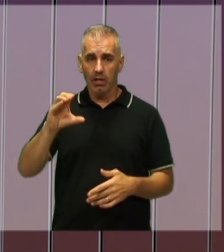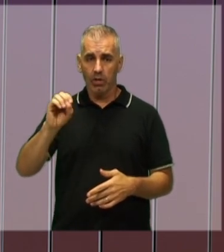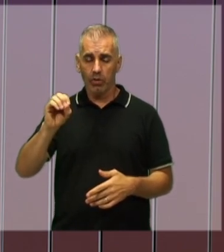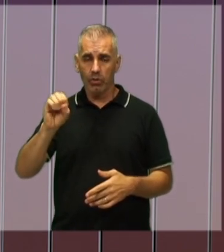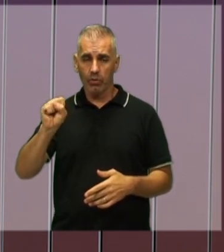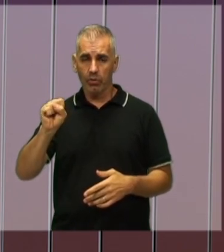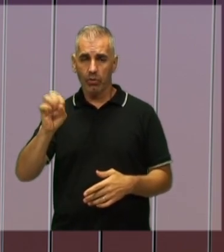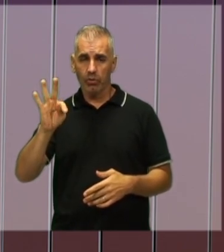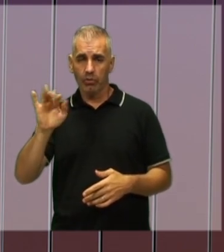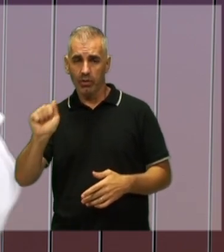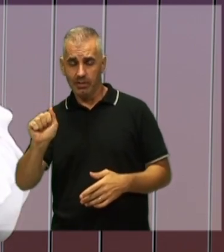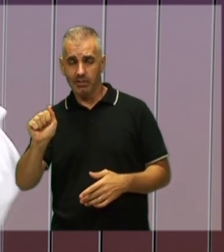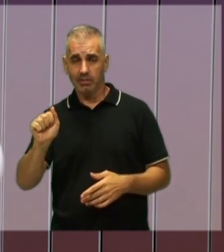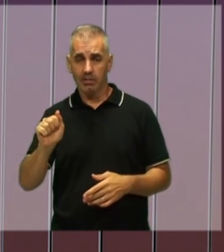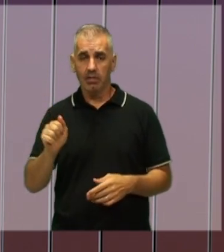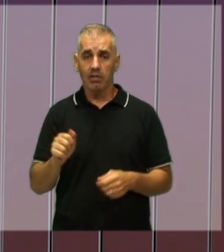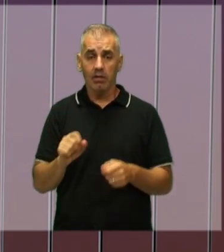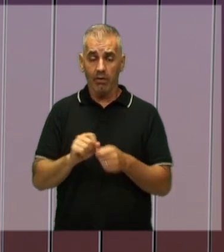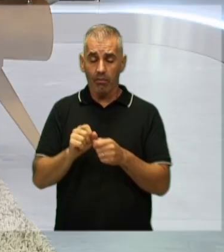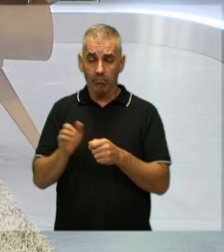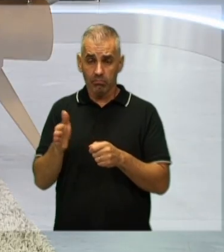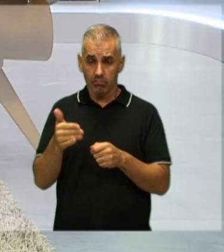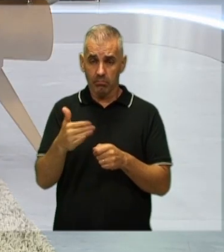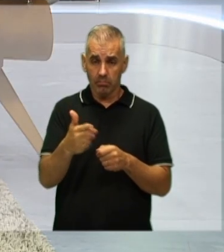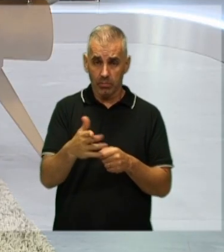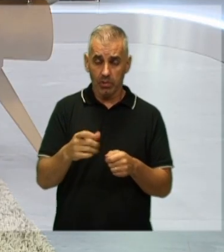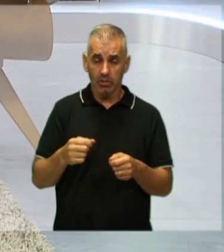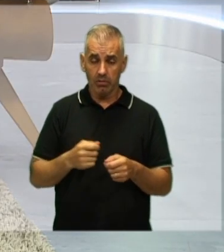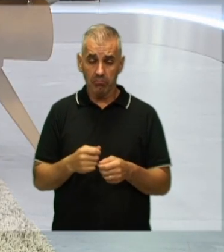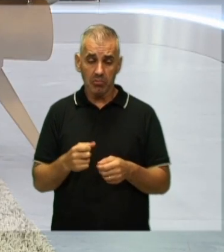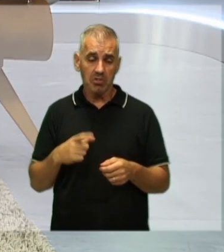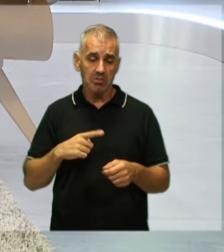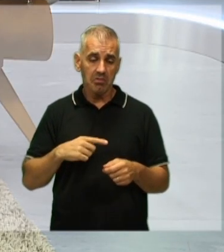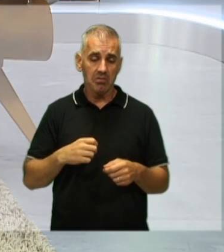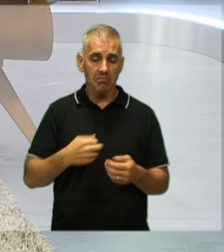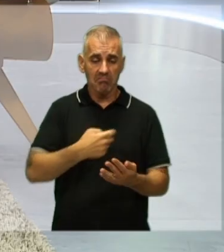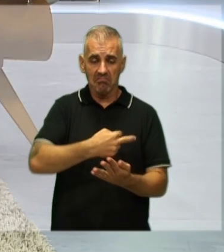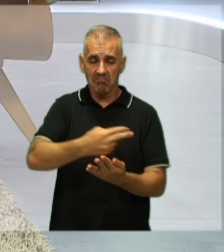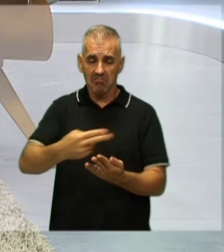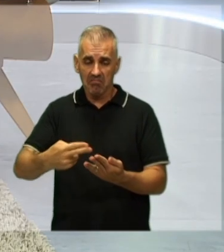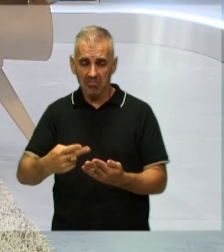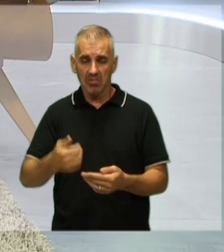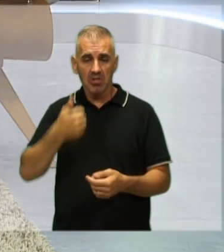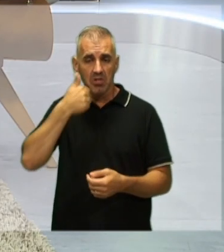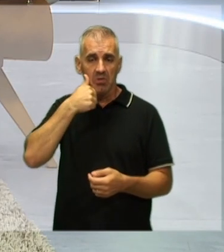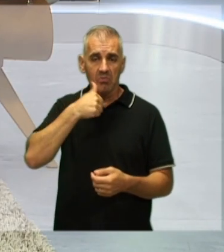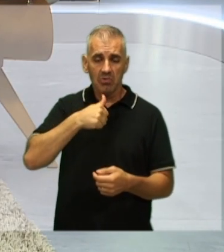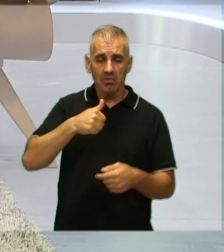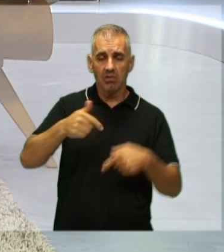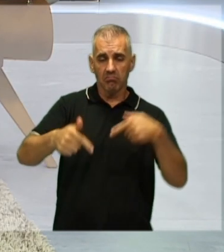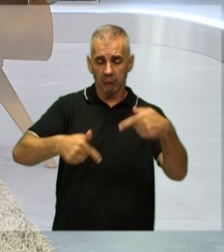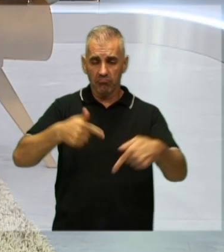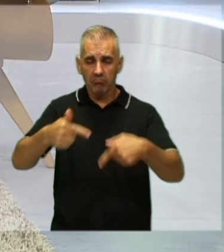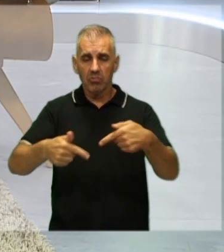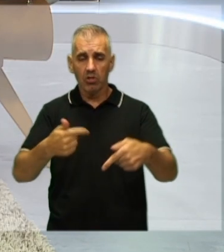Itajaí e que emprega quantidade maior de mulheres, e mulheres, umas gestantes e